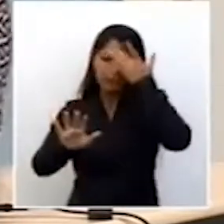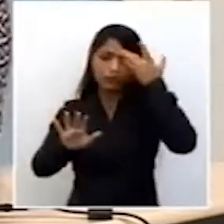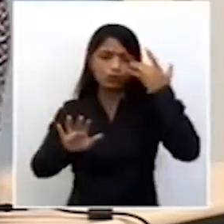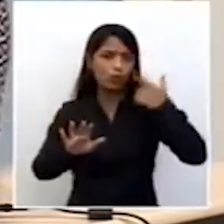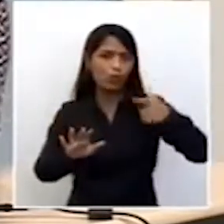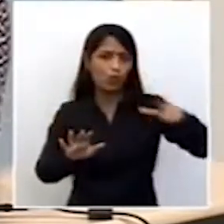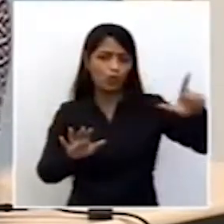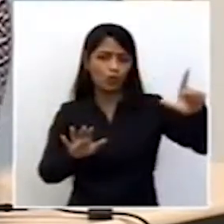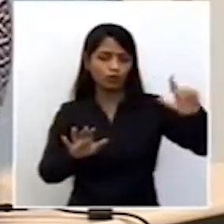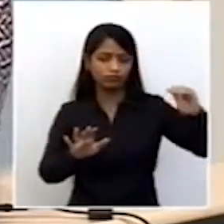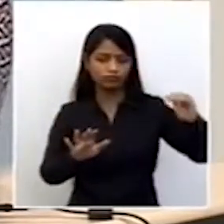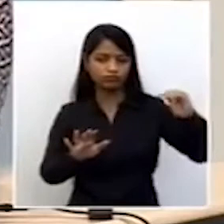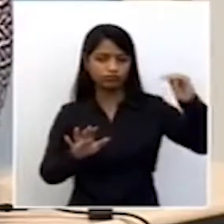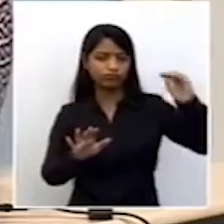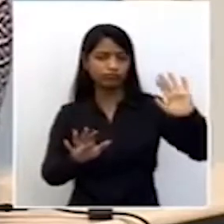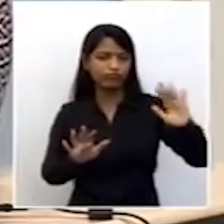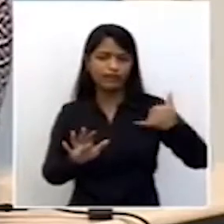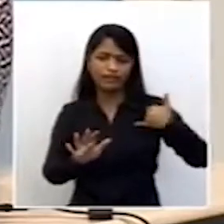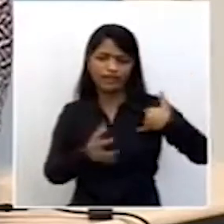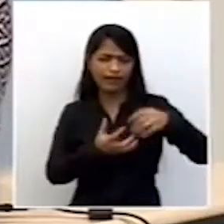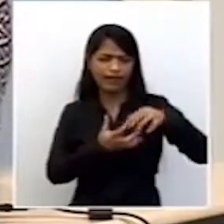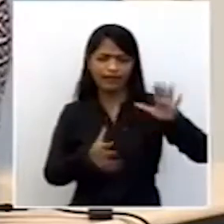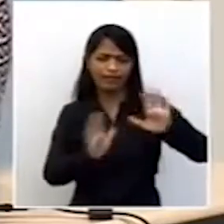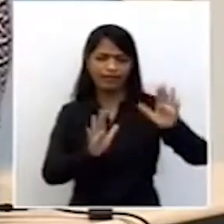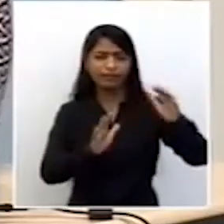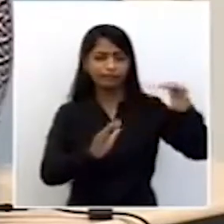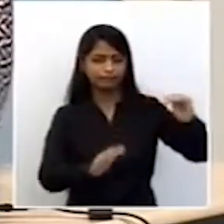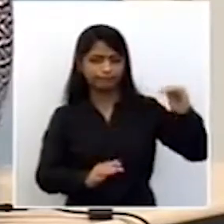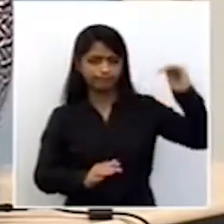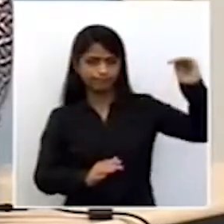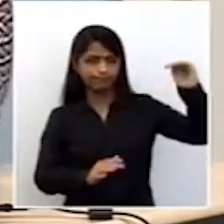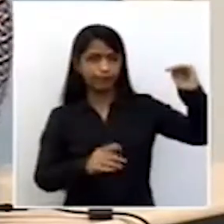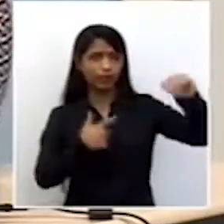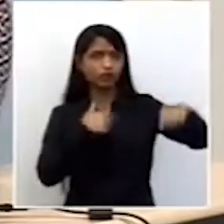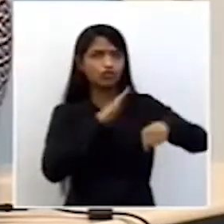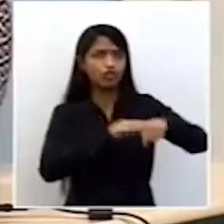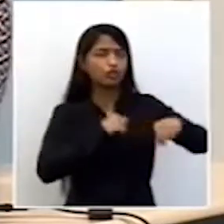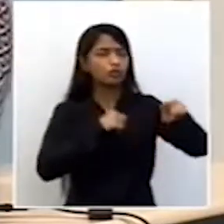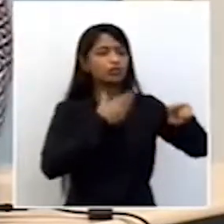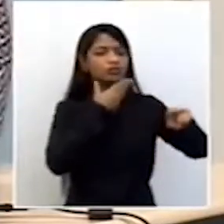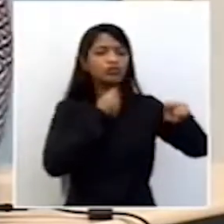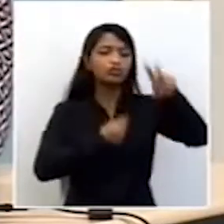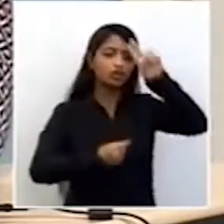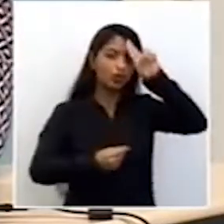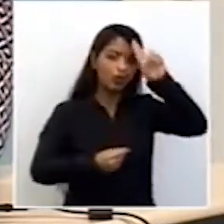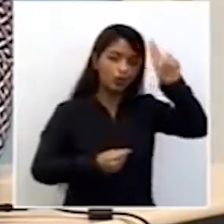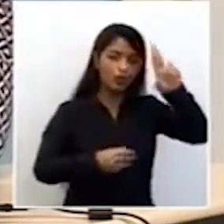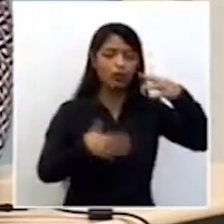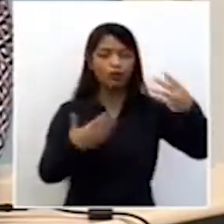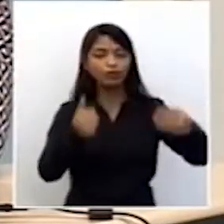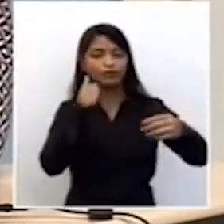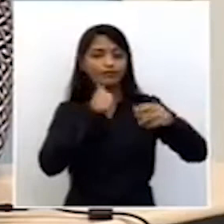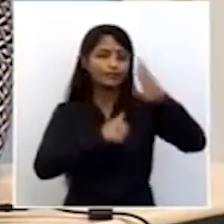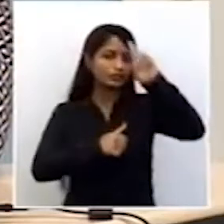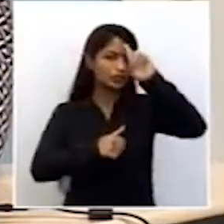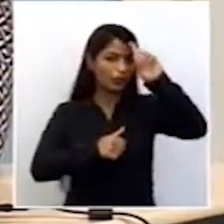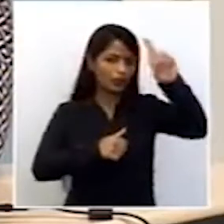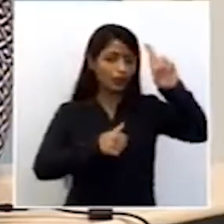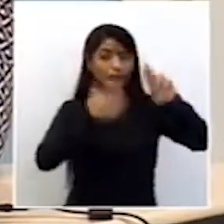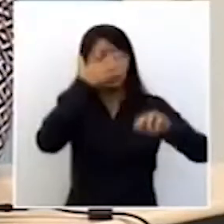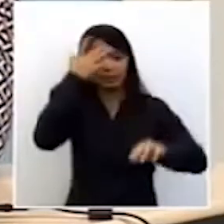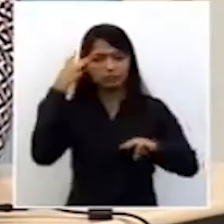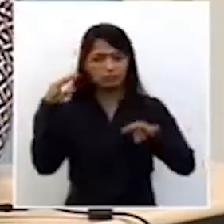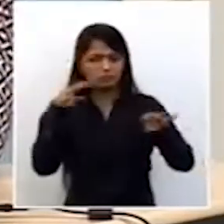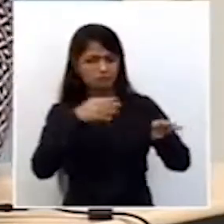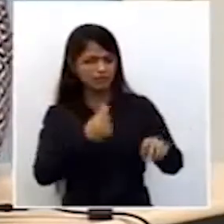conta da idade, mas ou por conta, sim, da hierarquia, eu chamo de senhor e senhora, né? Às vezes as pessoas acham até estranho, mas é uma